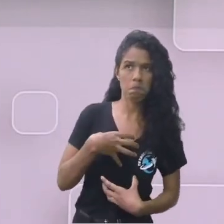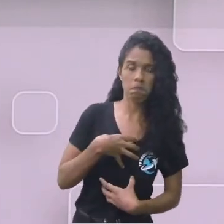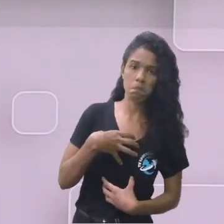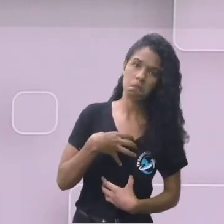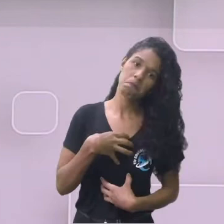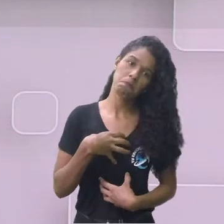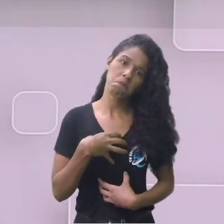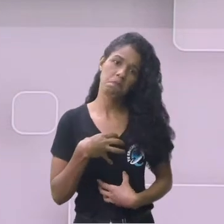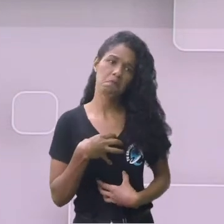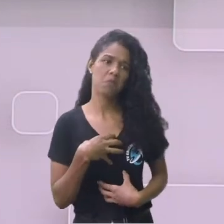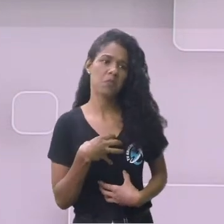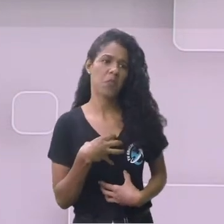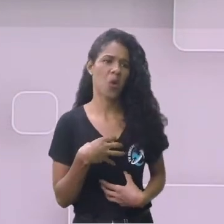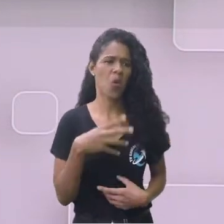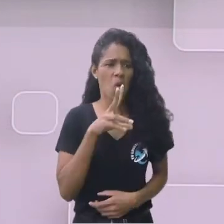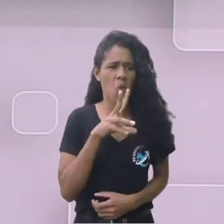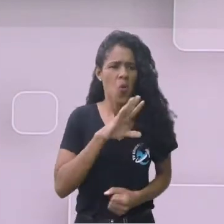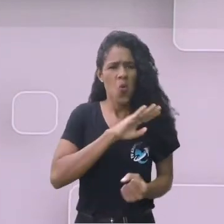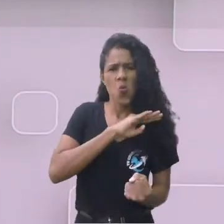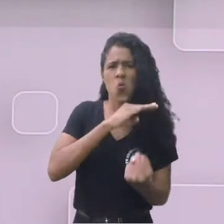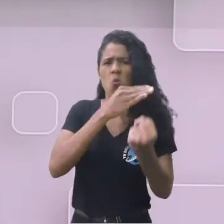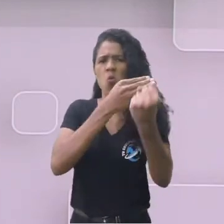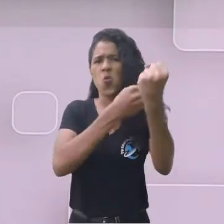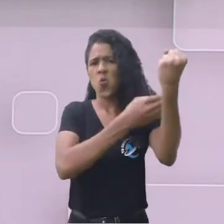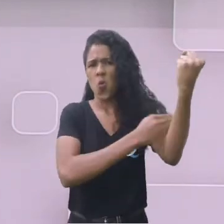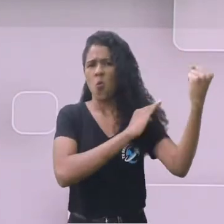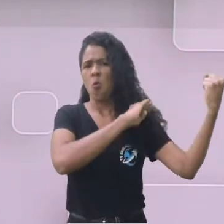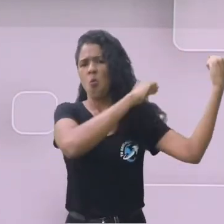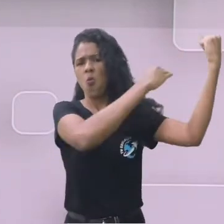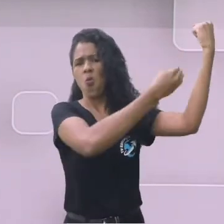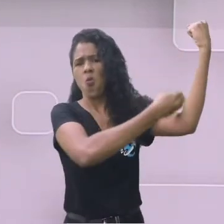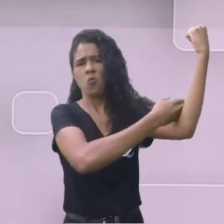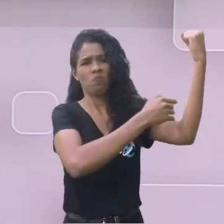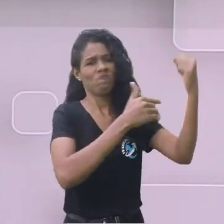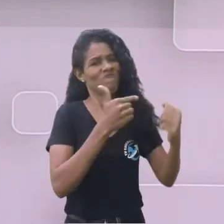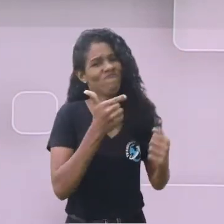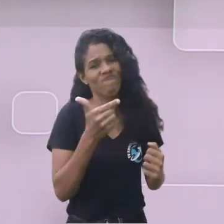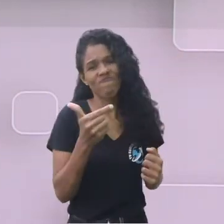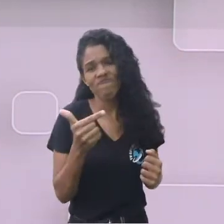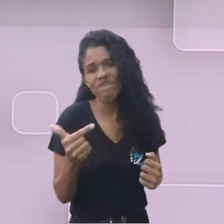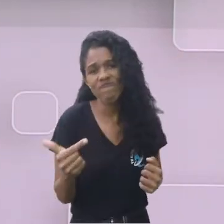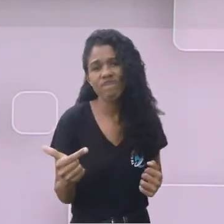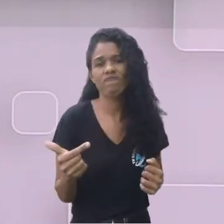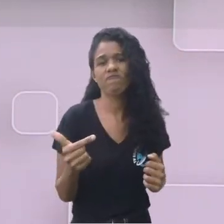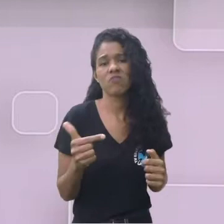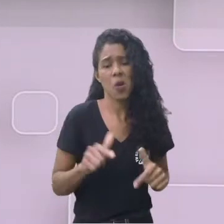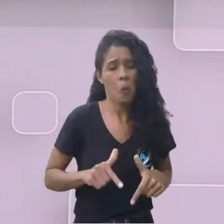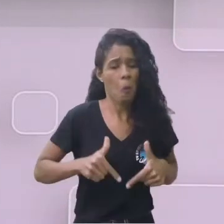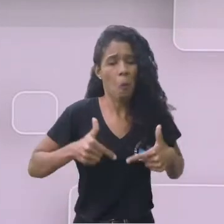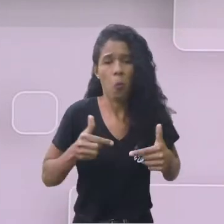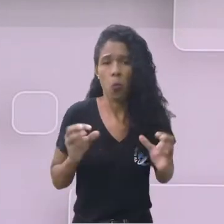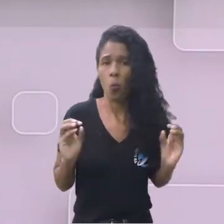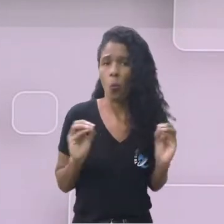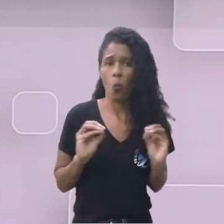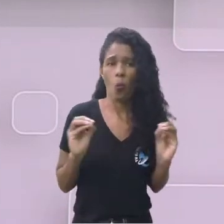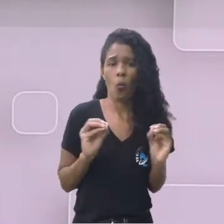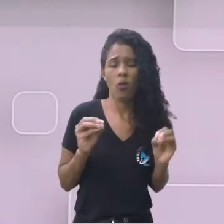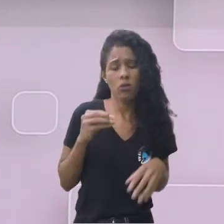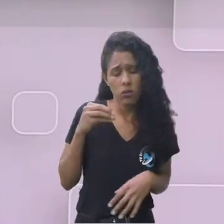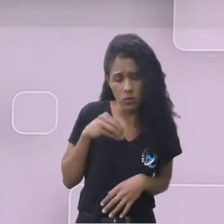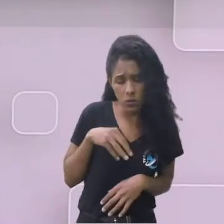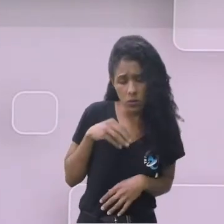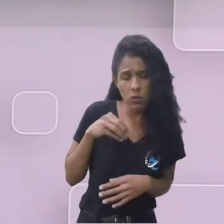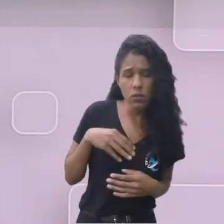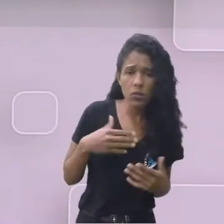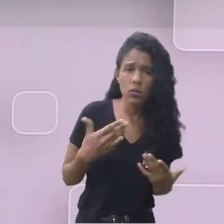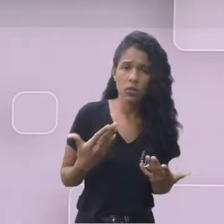que você não tem força para fazer tantas coisas? Você não tá animado? É assim que você se sente?